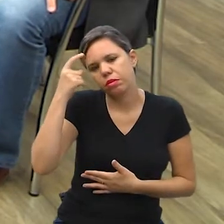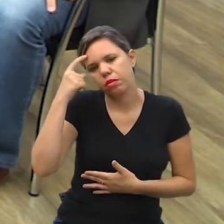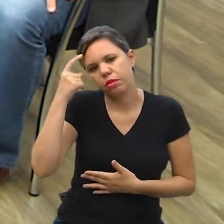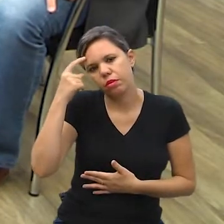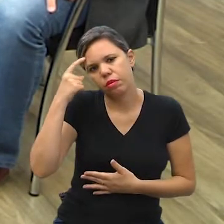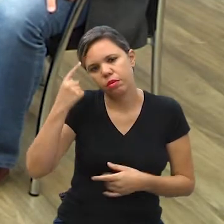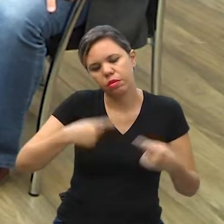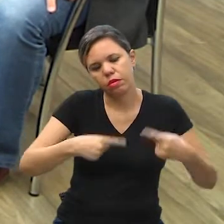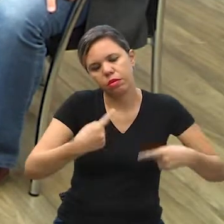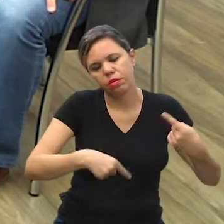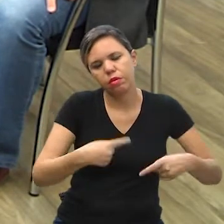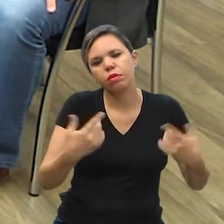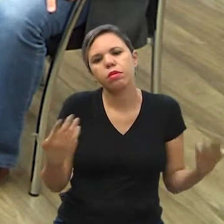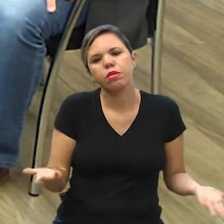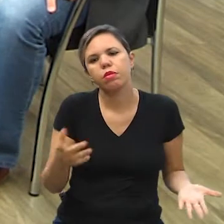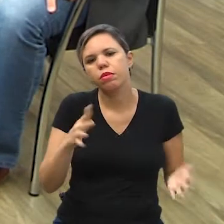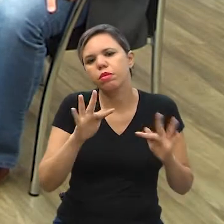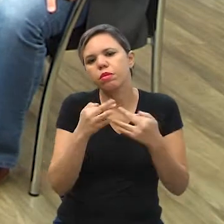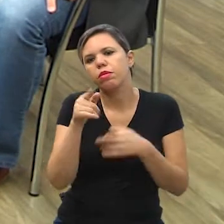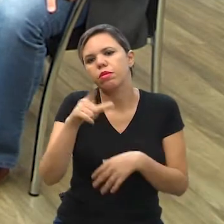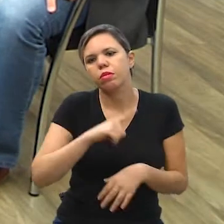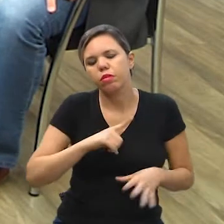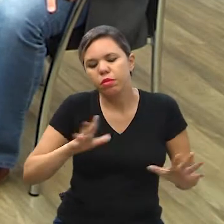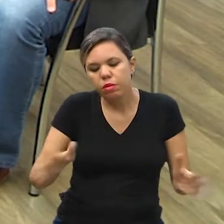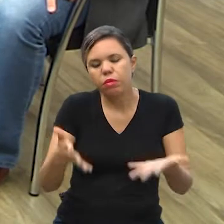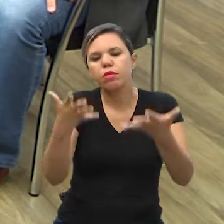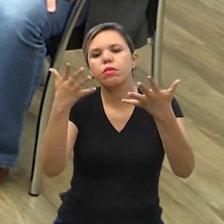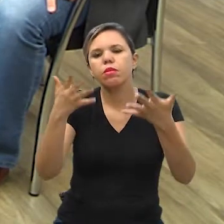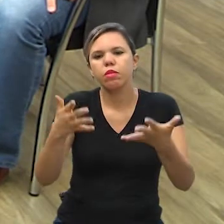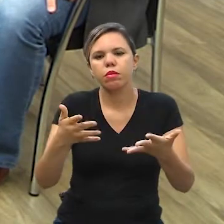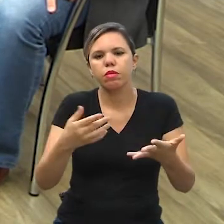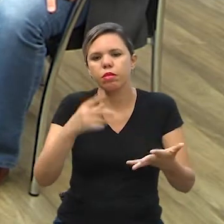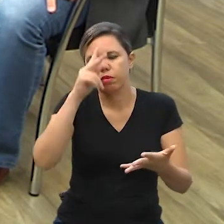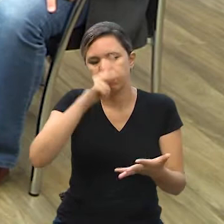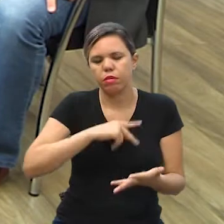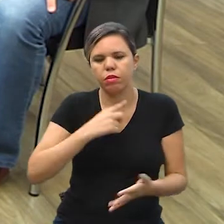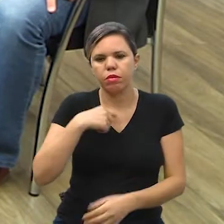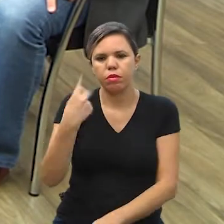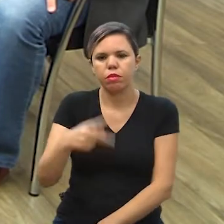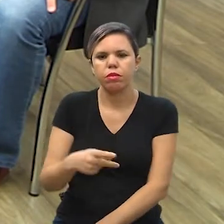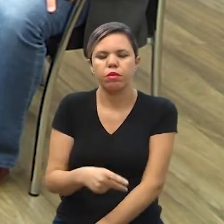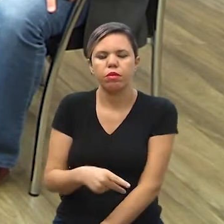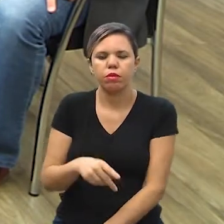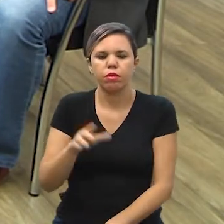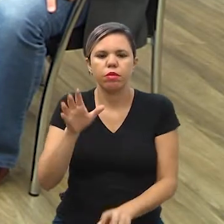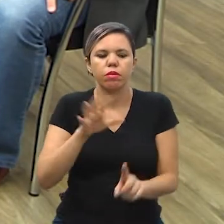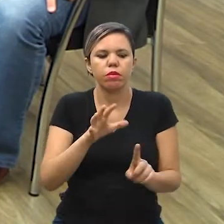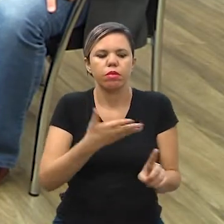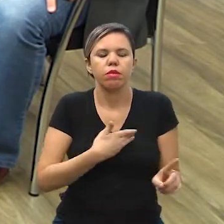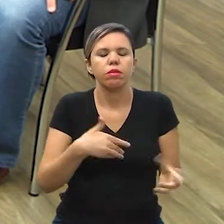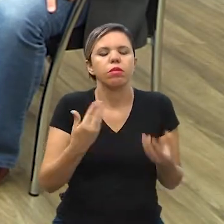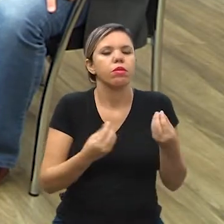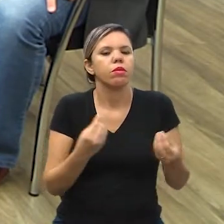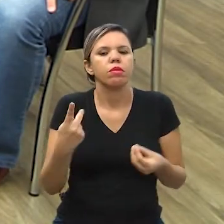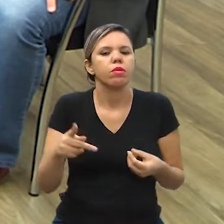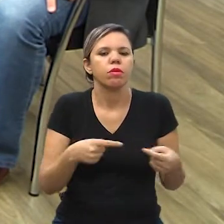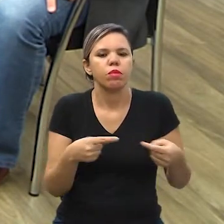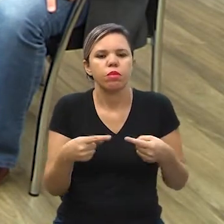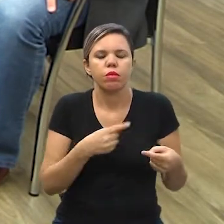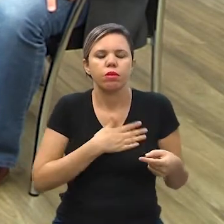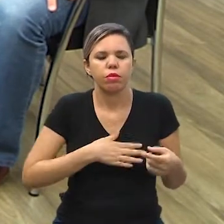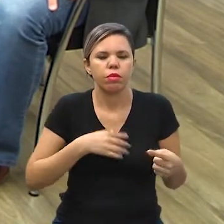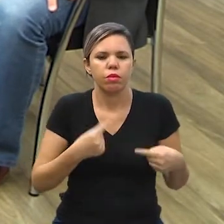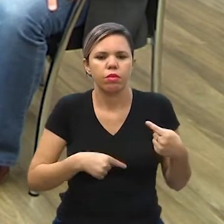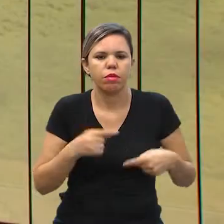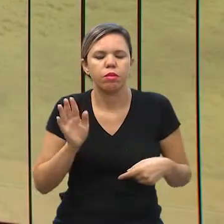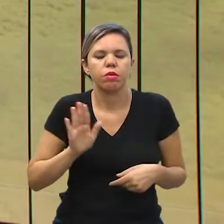teve a relação com a política os seus pais tinha incentivaram partiu de você partir de influência Oi como é que foi a sua